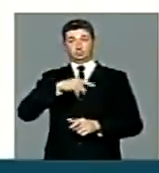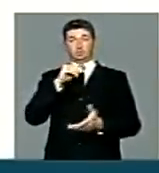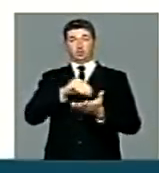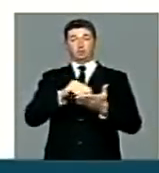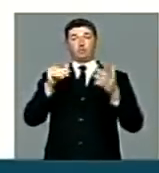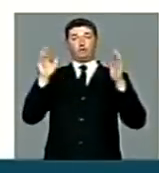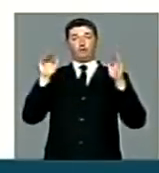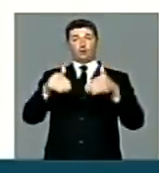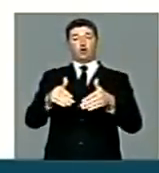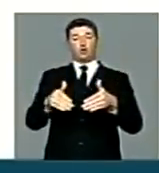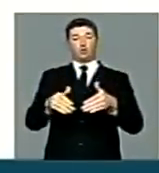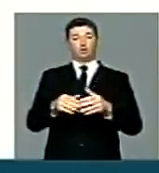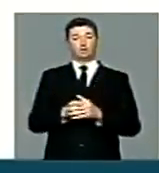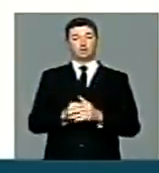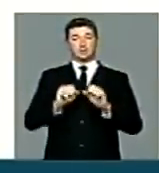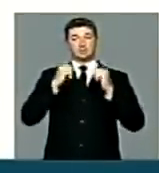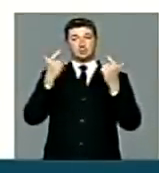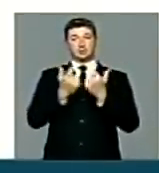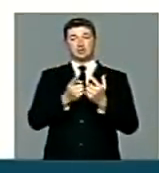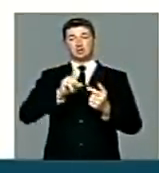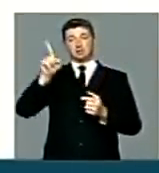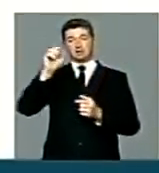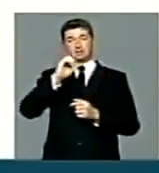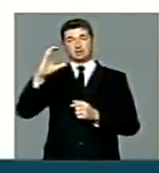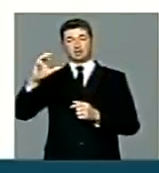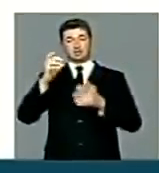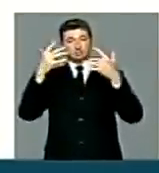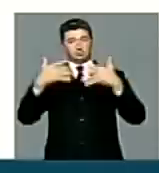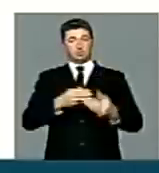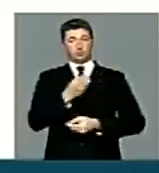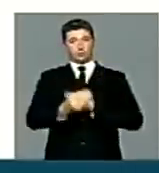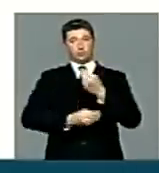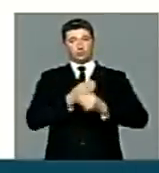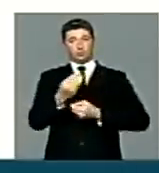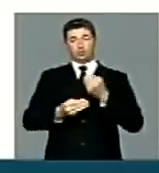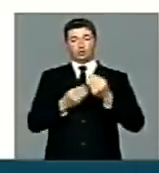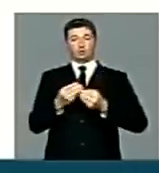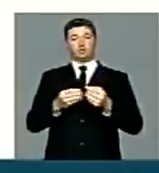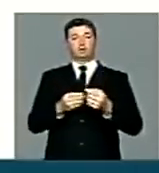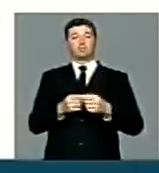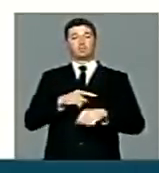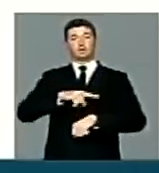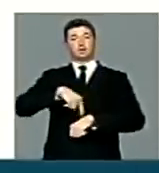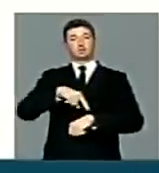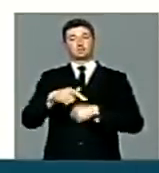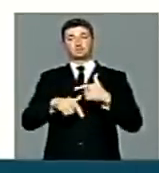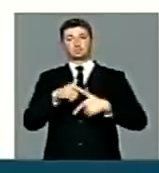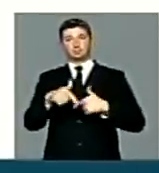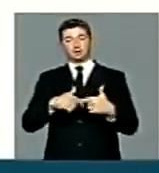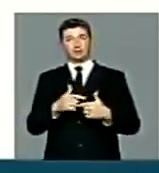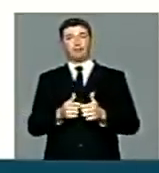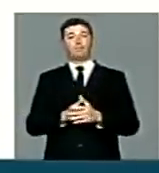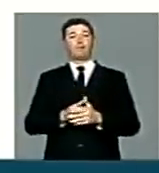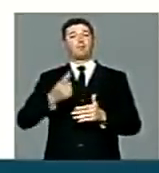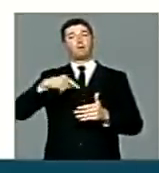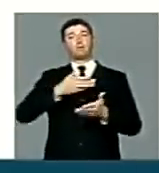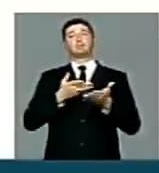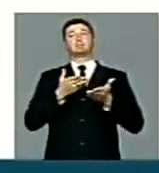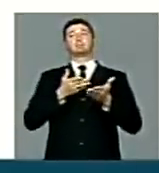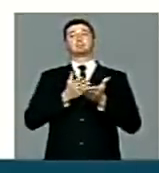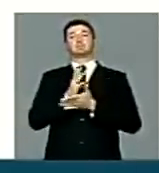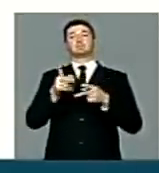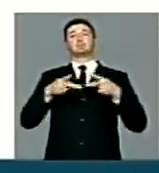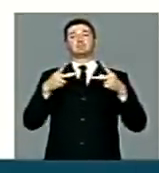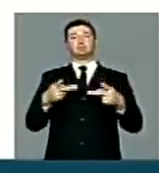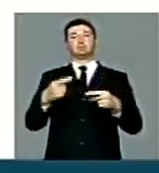o Fórum na Assembleia Legislativa de Santa Catarina do transporte sobre a a jornada do esse projeto que nós aprovamos aqui